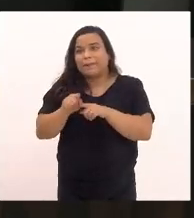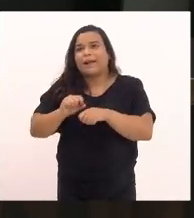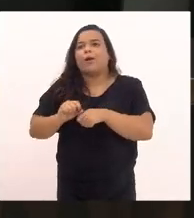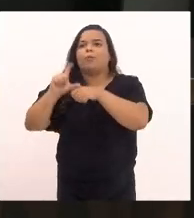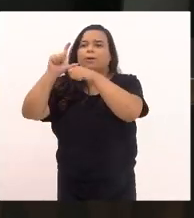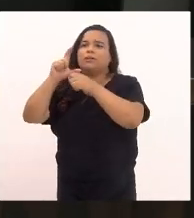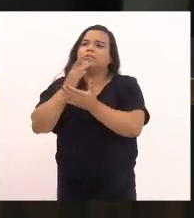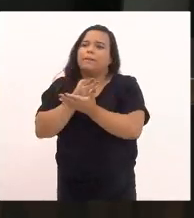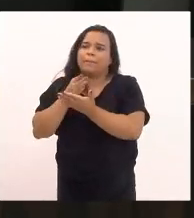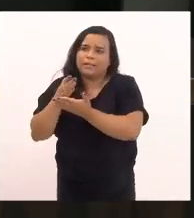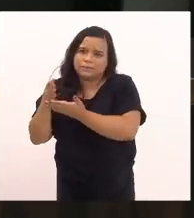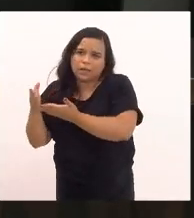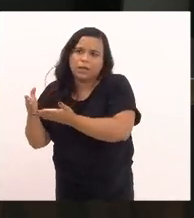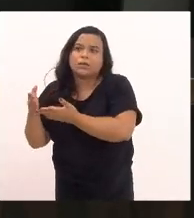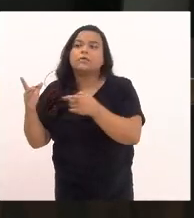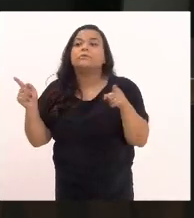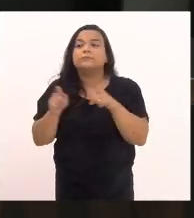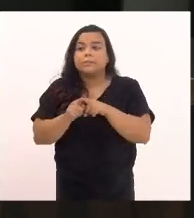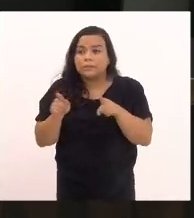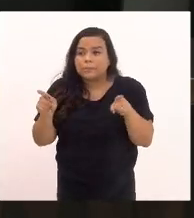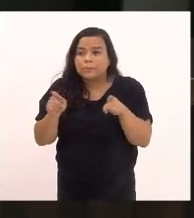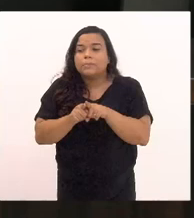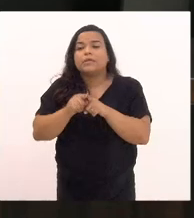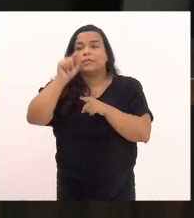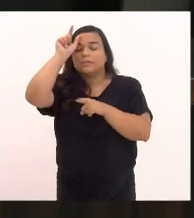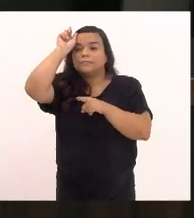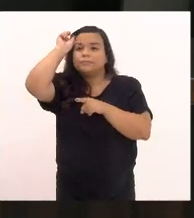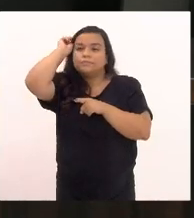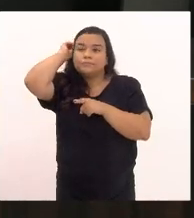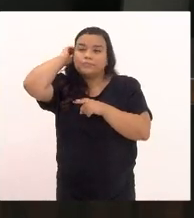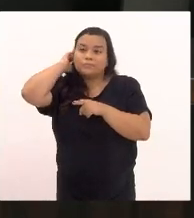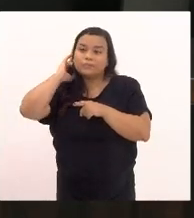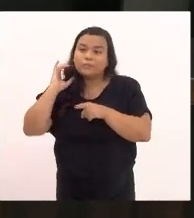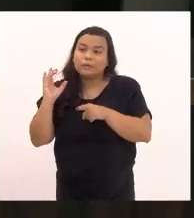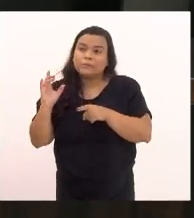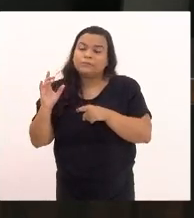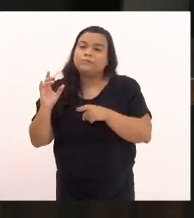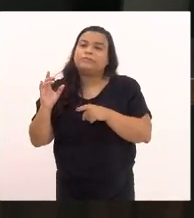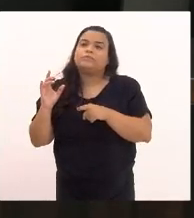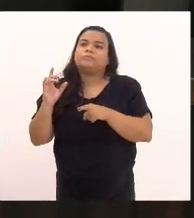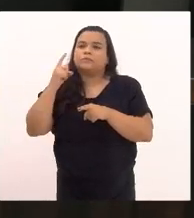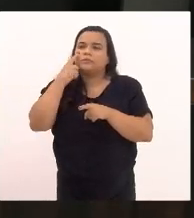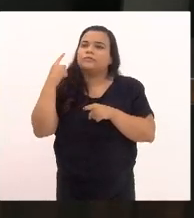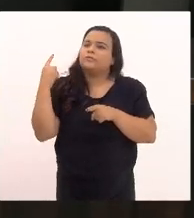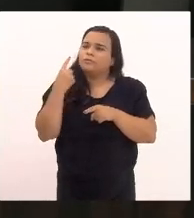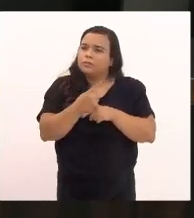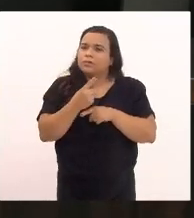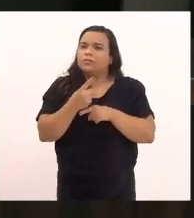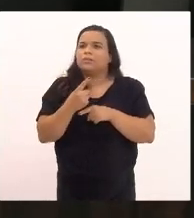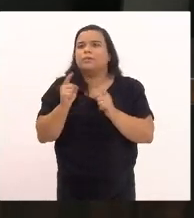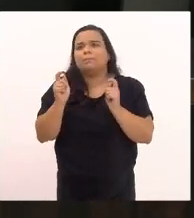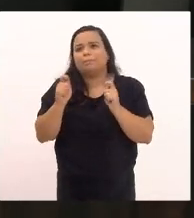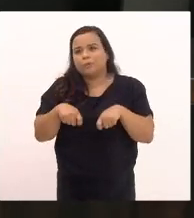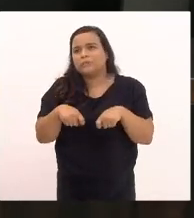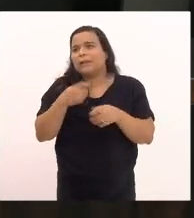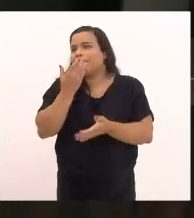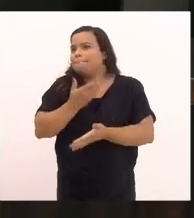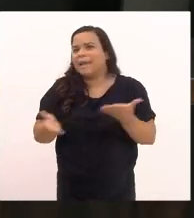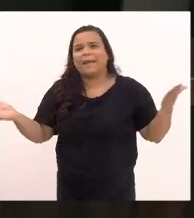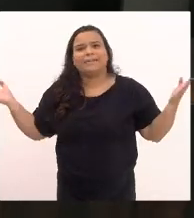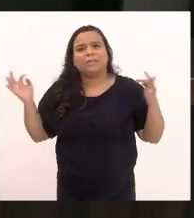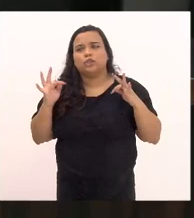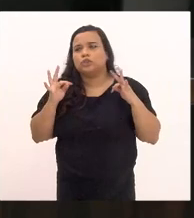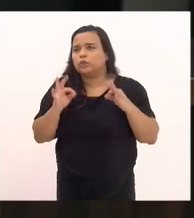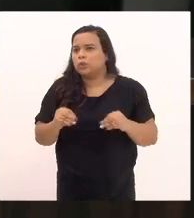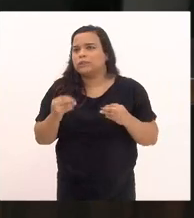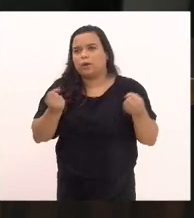artigo 2º a possibilidade, no caso da perda total dos automóveis, do dono pagar